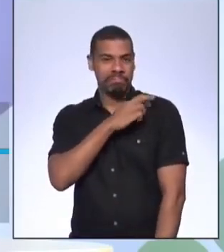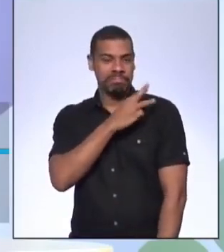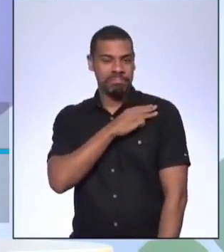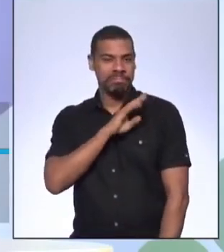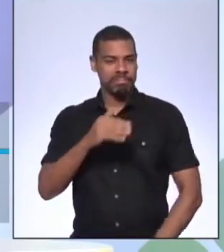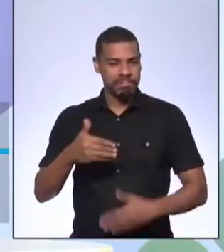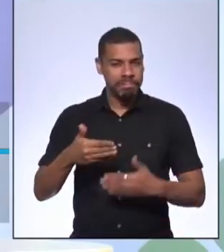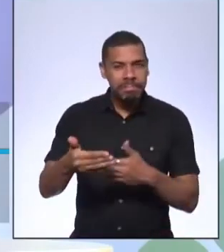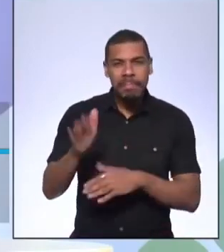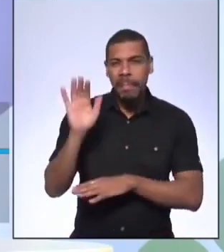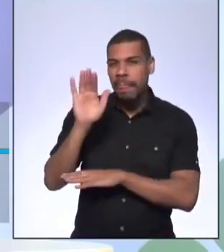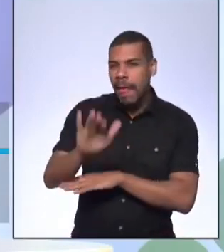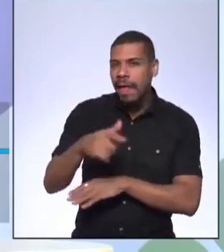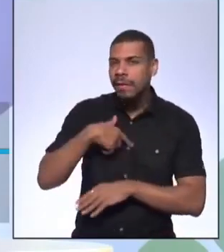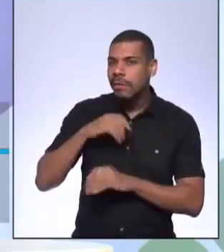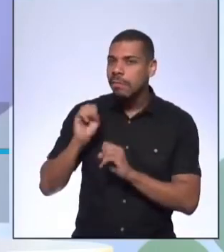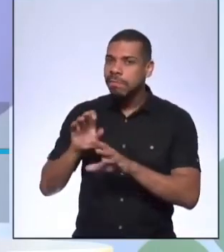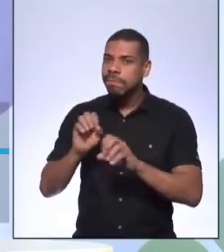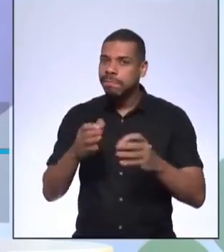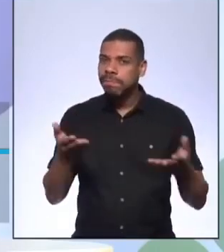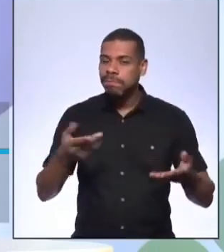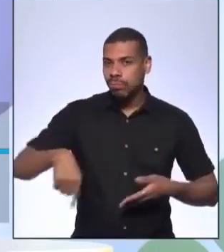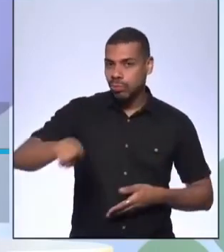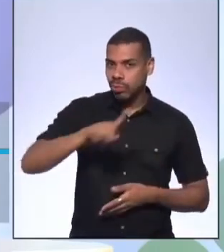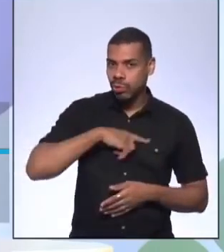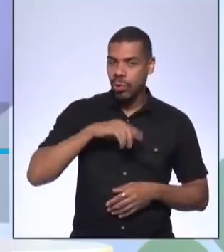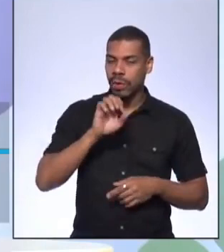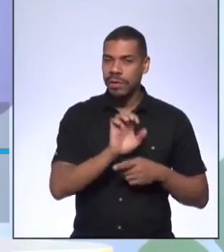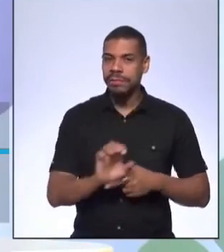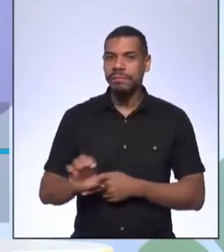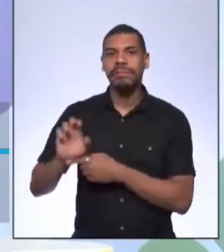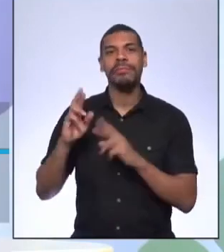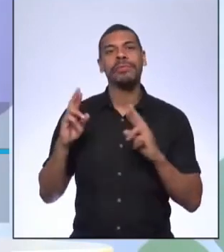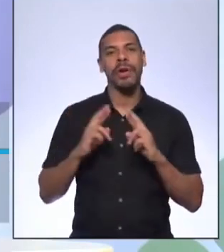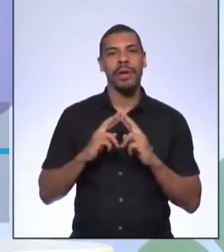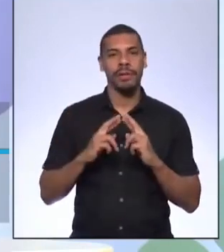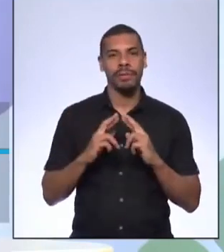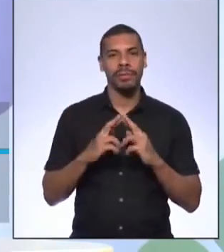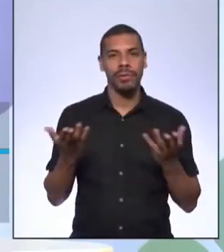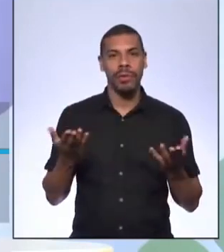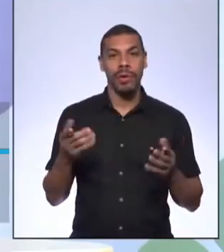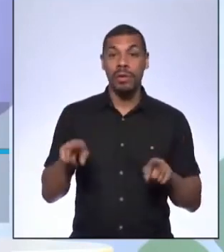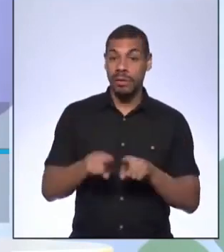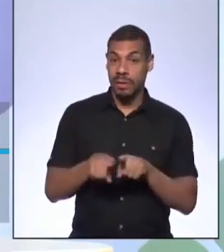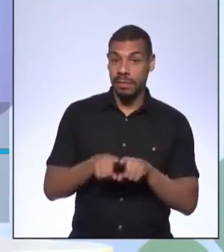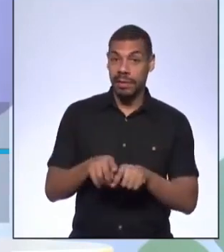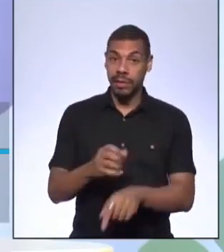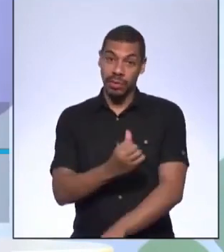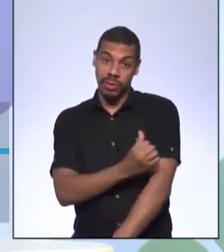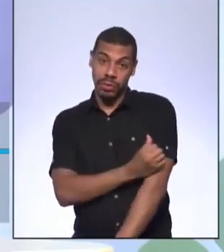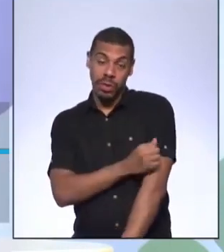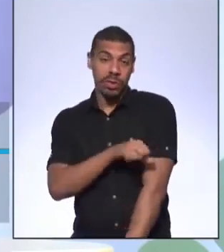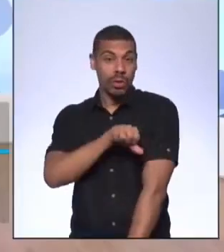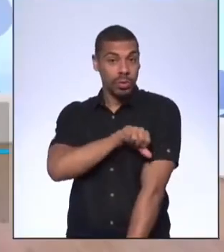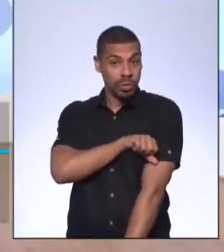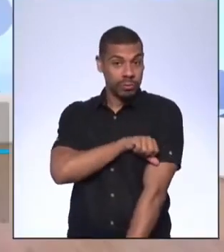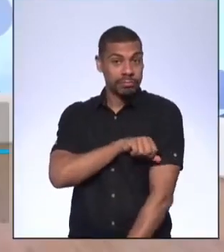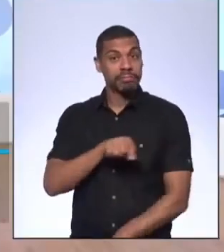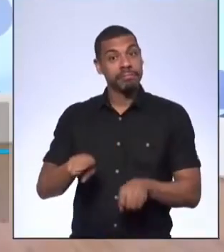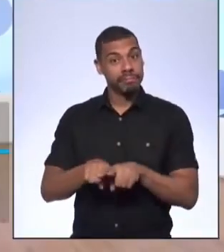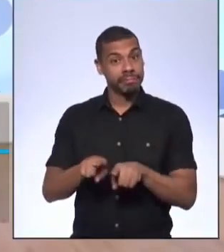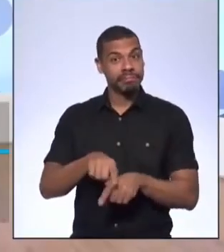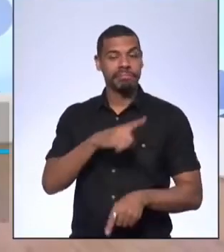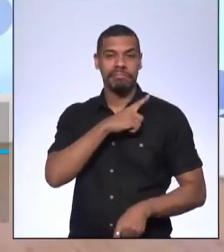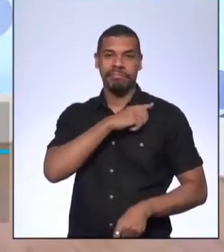ensino médio, porque nós professores da rede estadual trabalhamos com o fundamental e com o médio, não é, professora? Então, Exatamente.